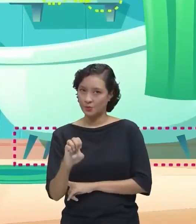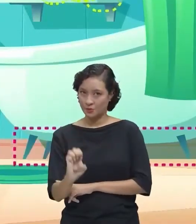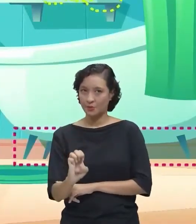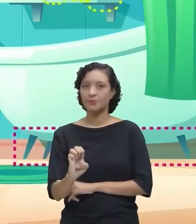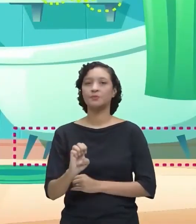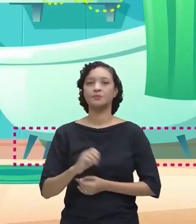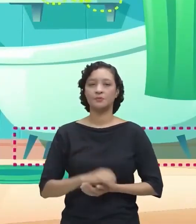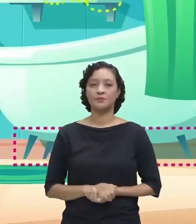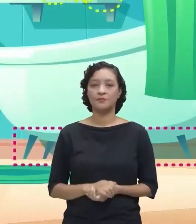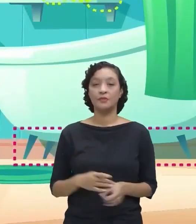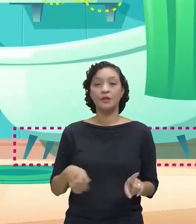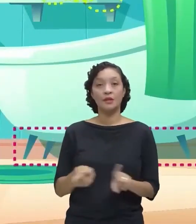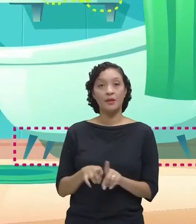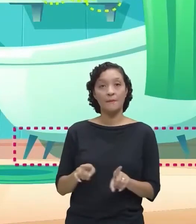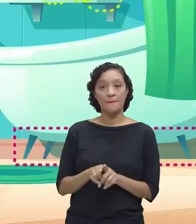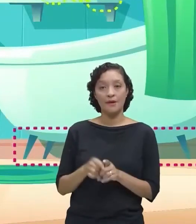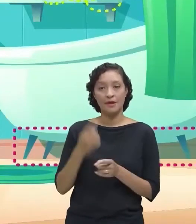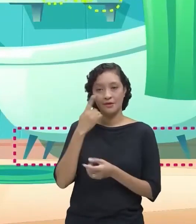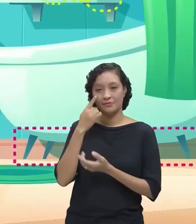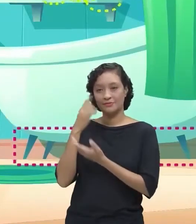embaixo da banheira, o pezinho da banheira,